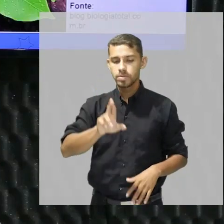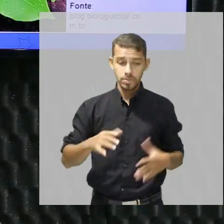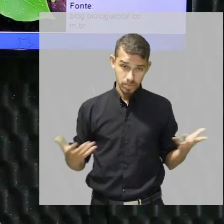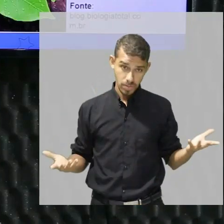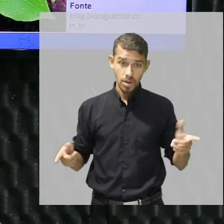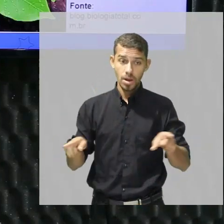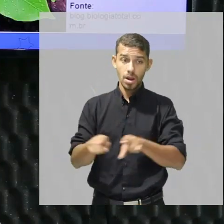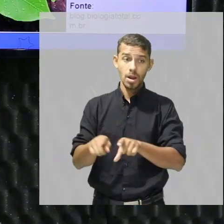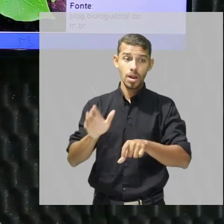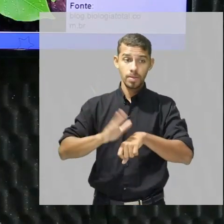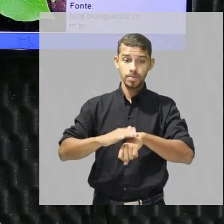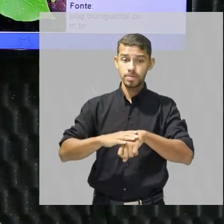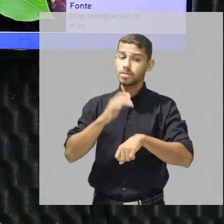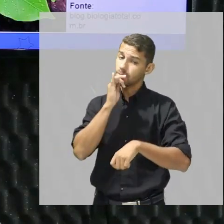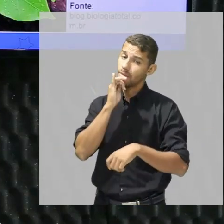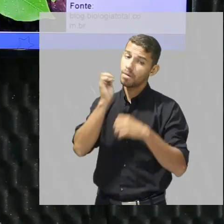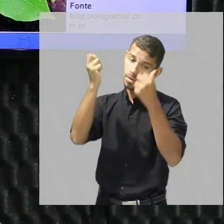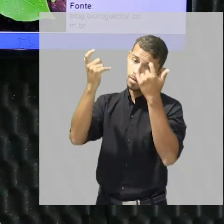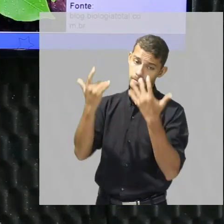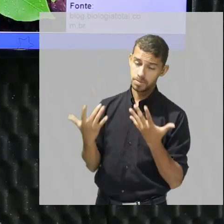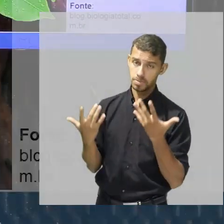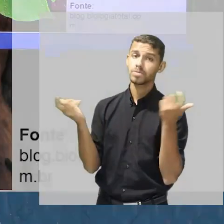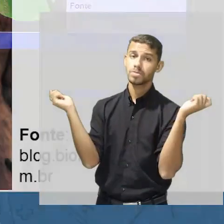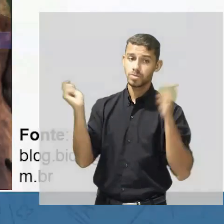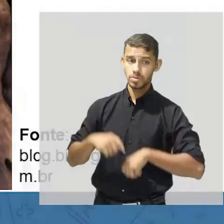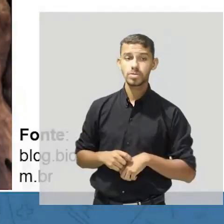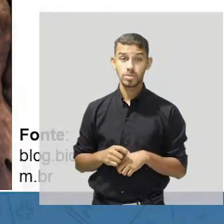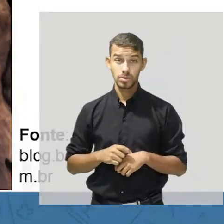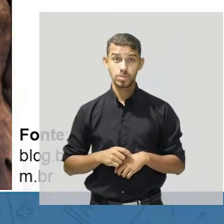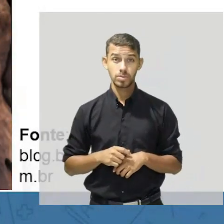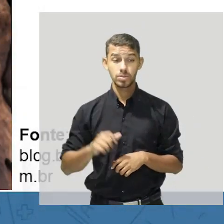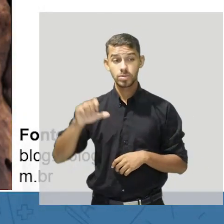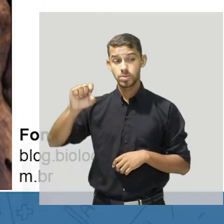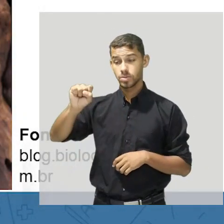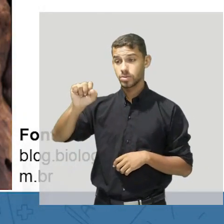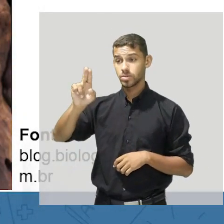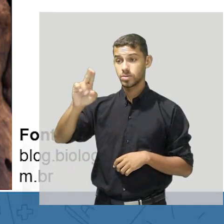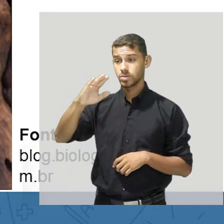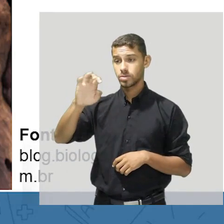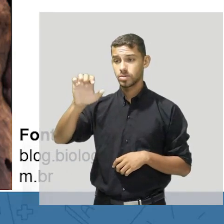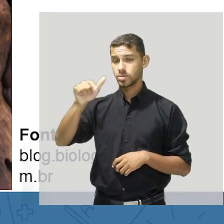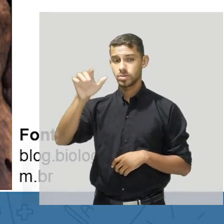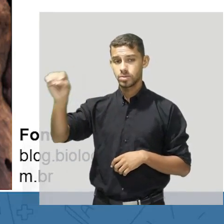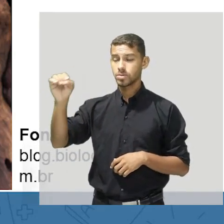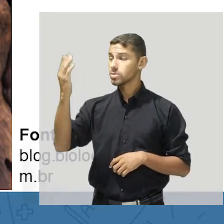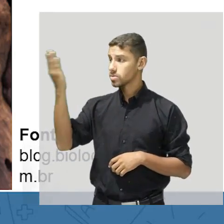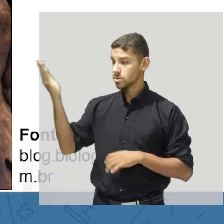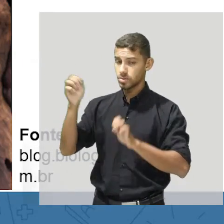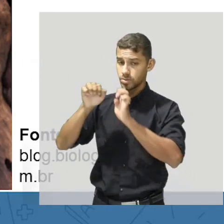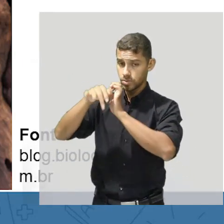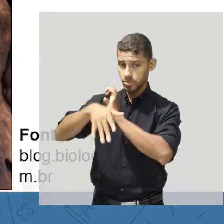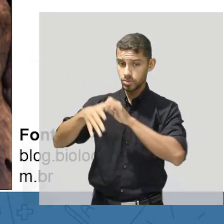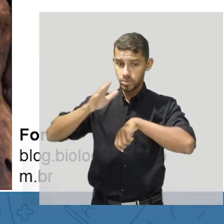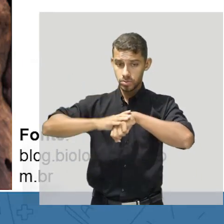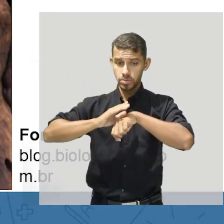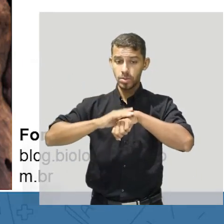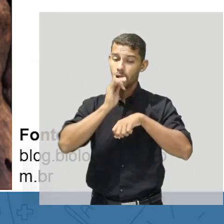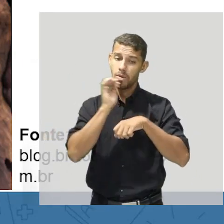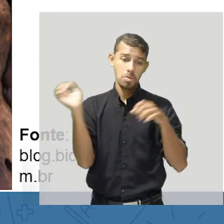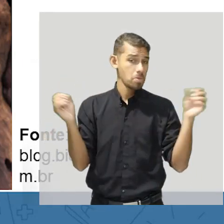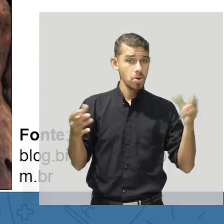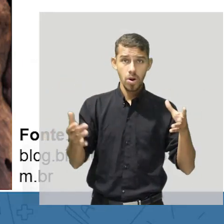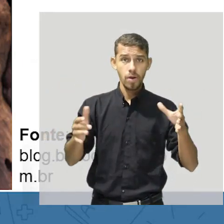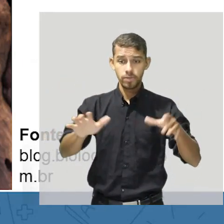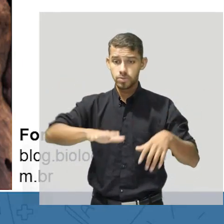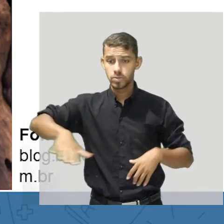Então, basicamente, a sucessão ecológica ela é a colonização do ambiente por novas